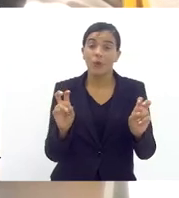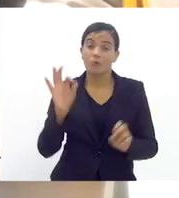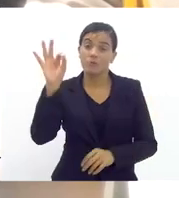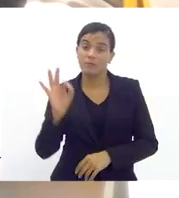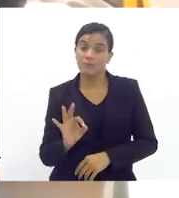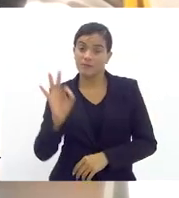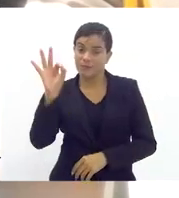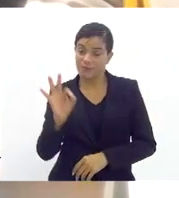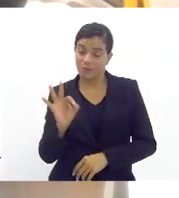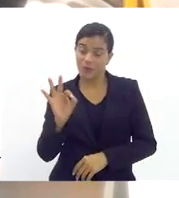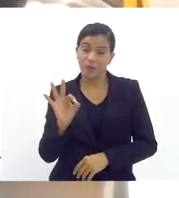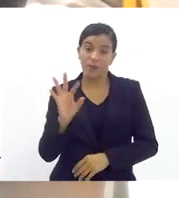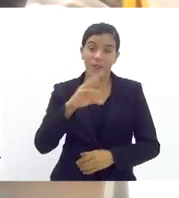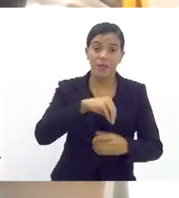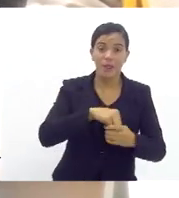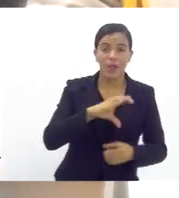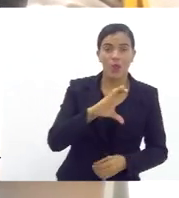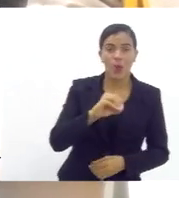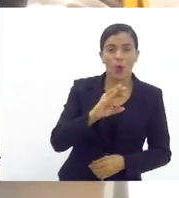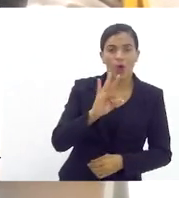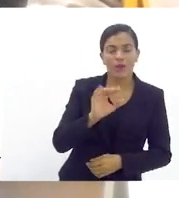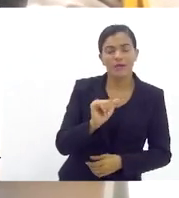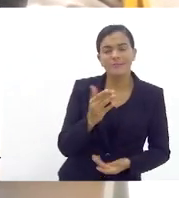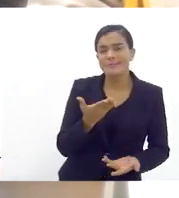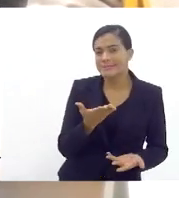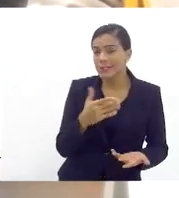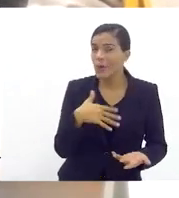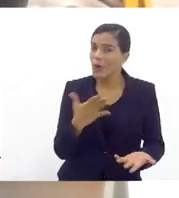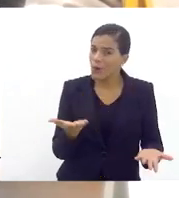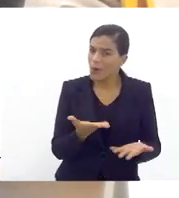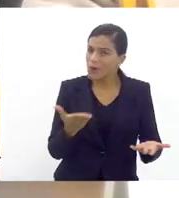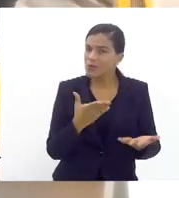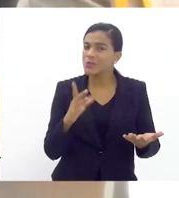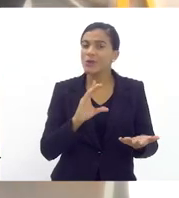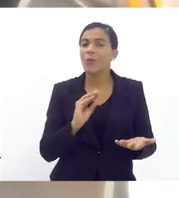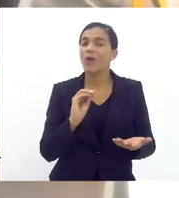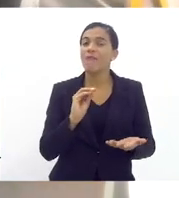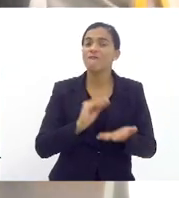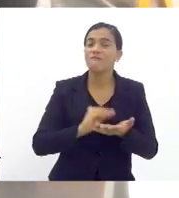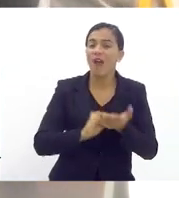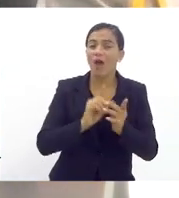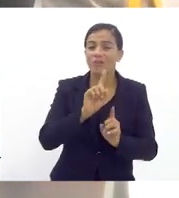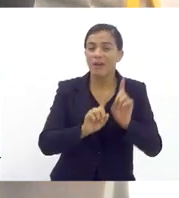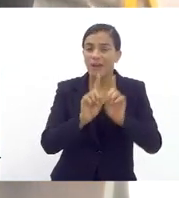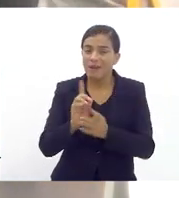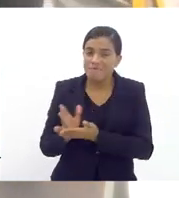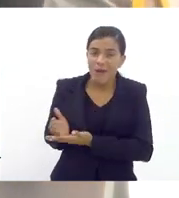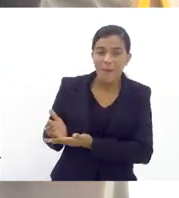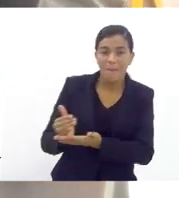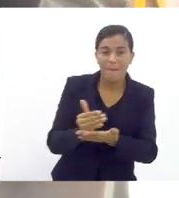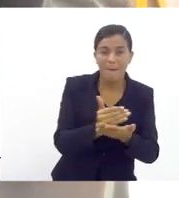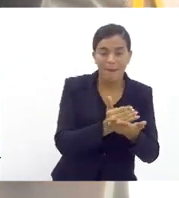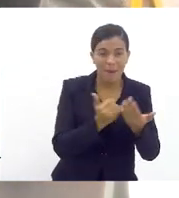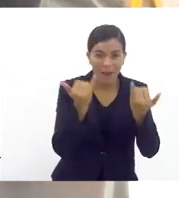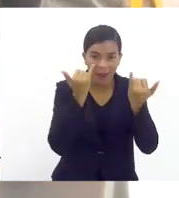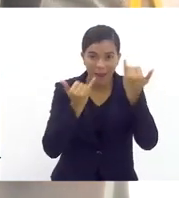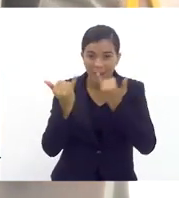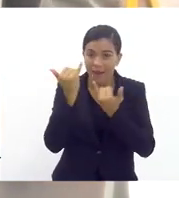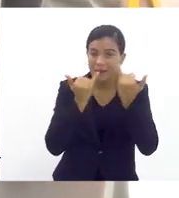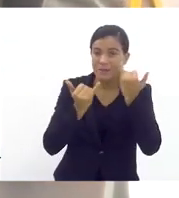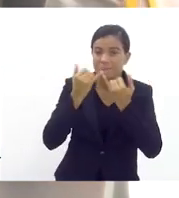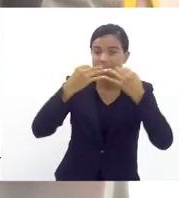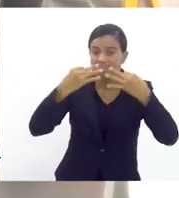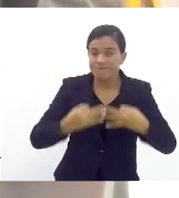porcentagem de cota. Porque hoje o que nós temos é uma ausência de dados. Não temos